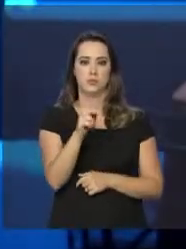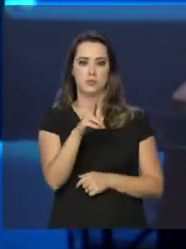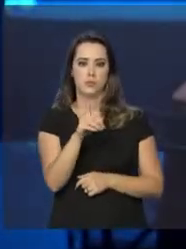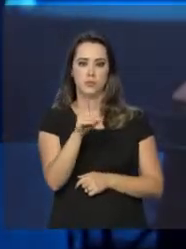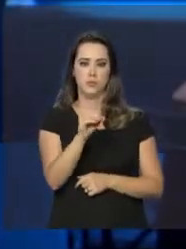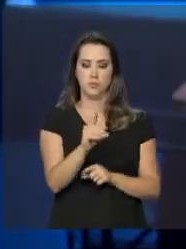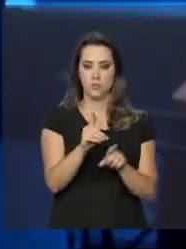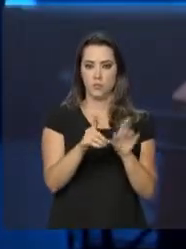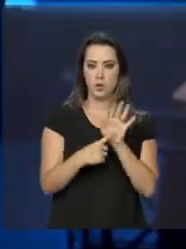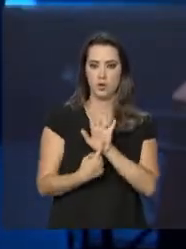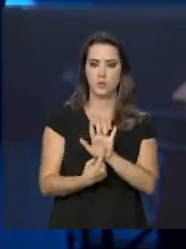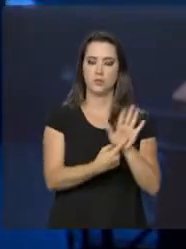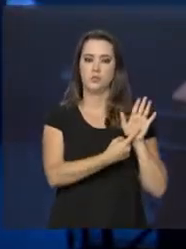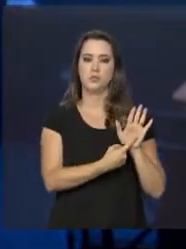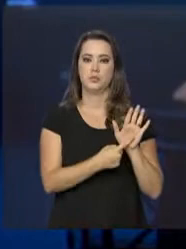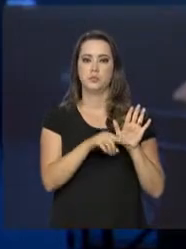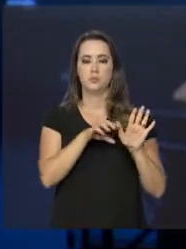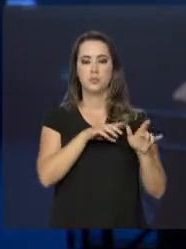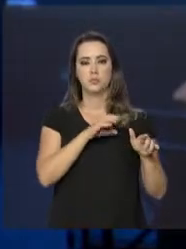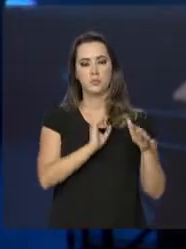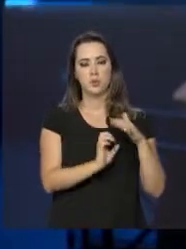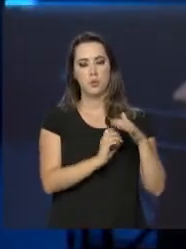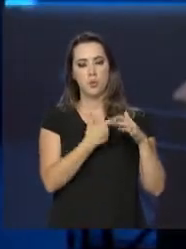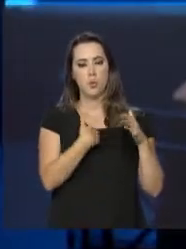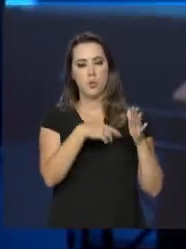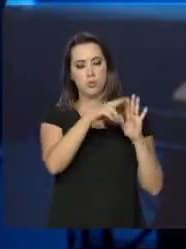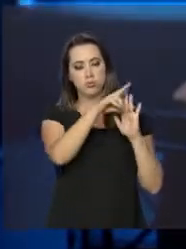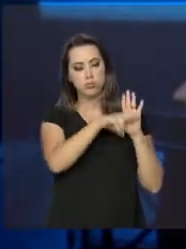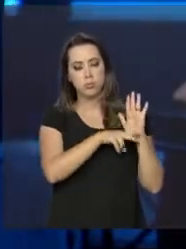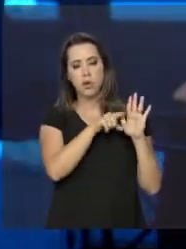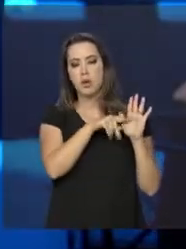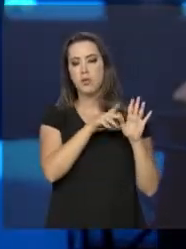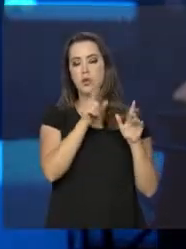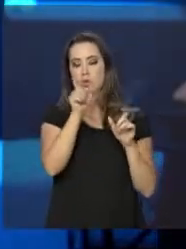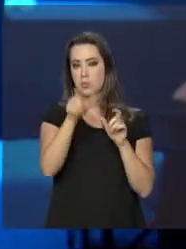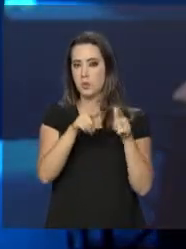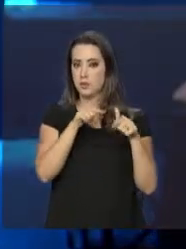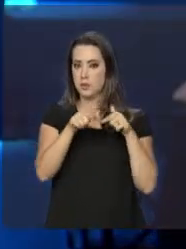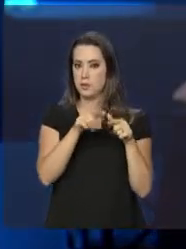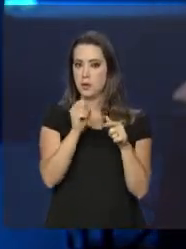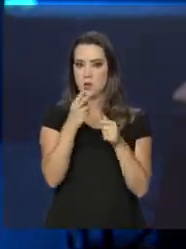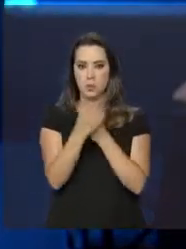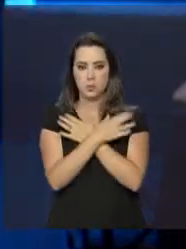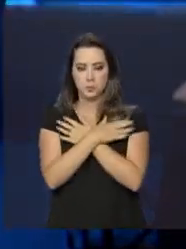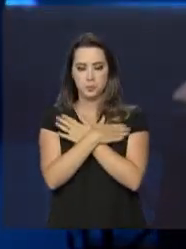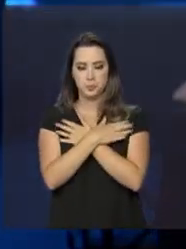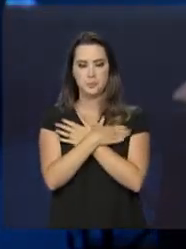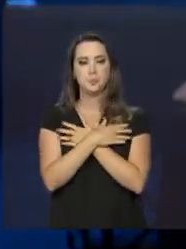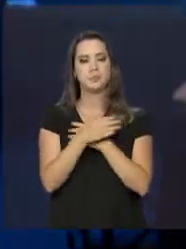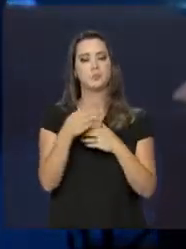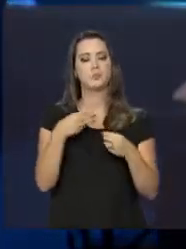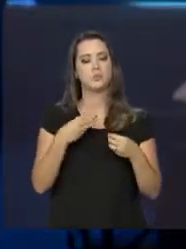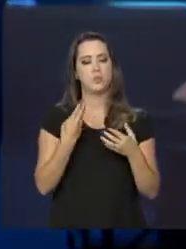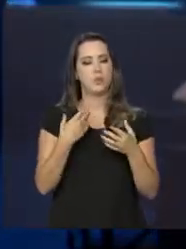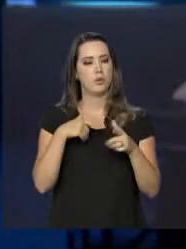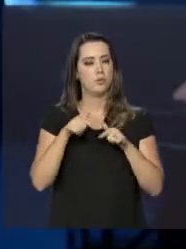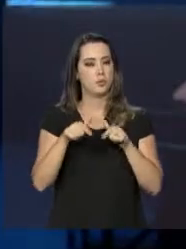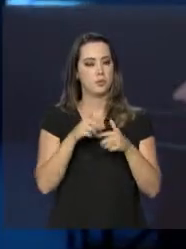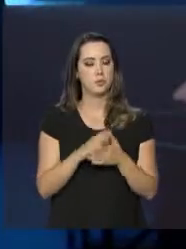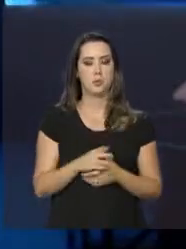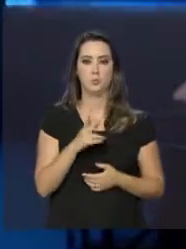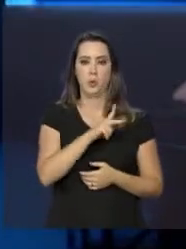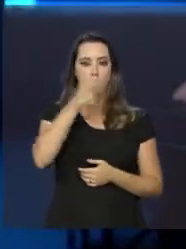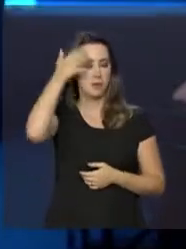geral de empregados e desempregados do ministério do trabalho o presidente michel temer é um dos convidados da cerimônia de